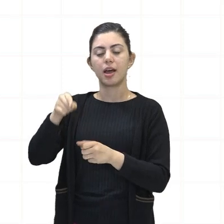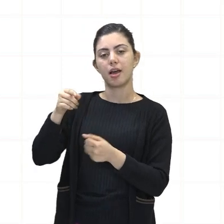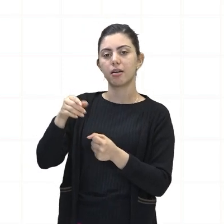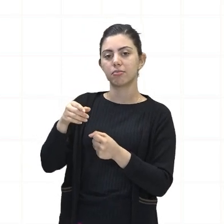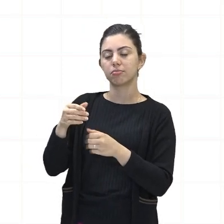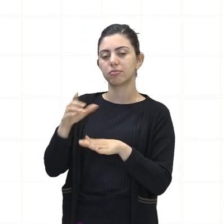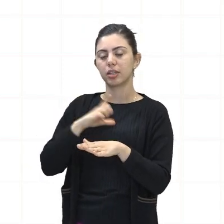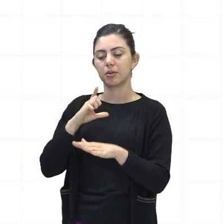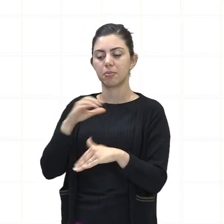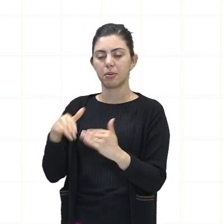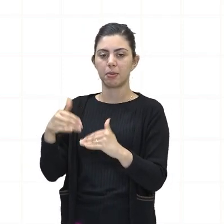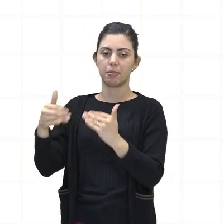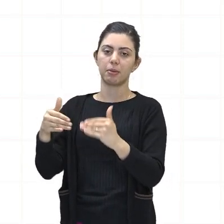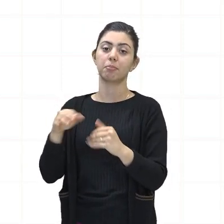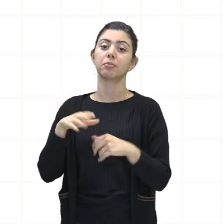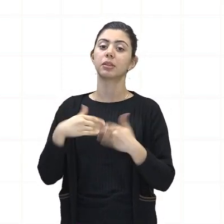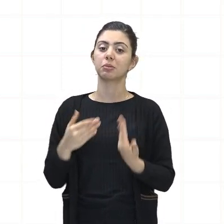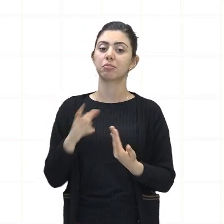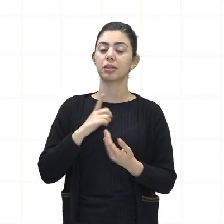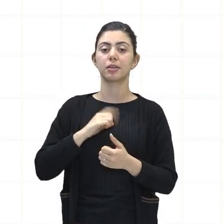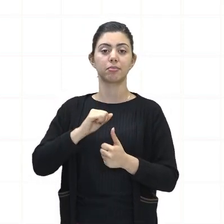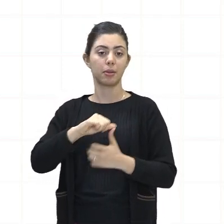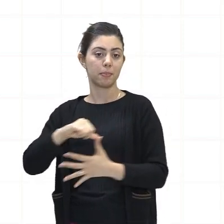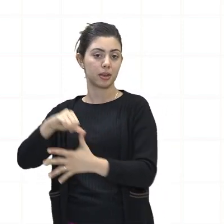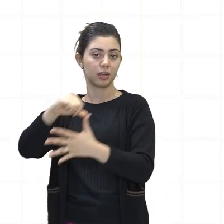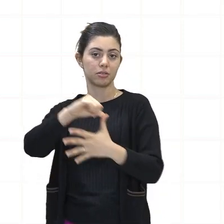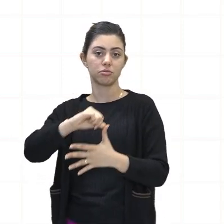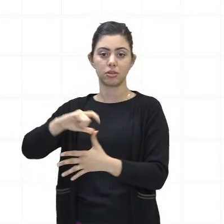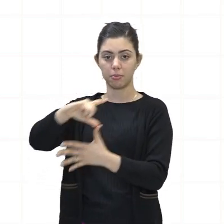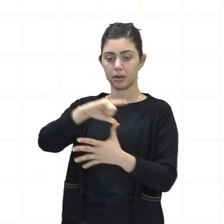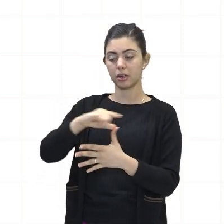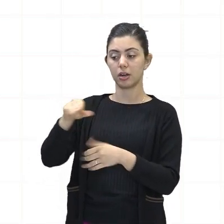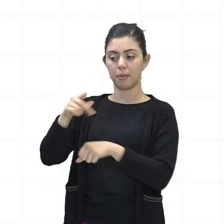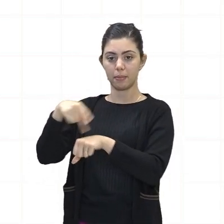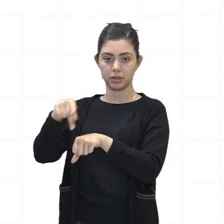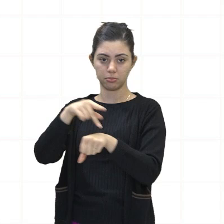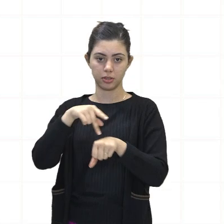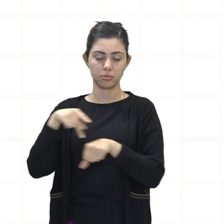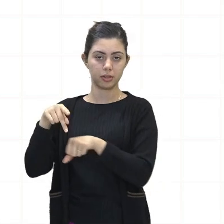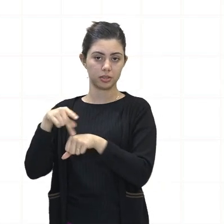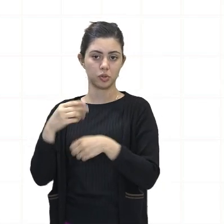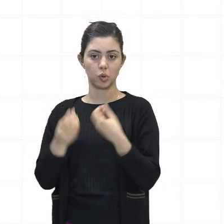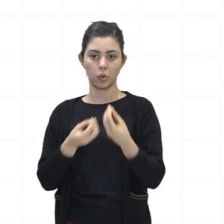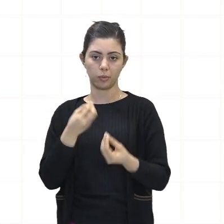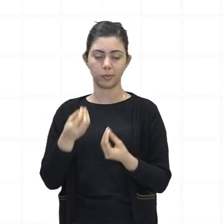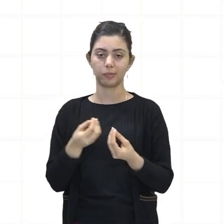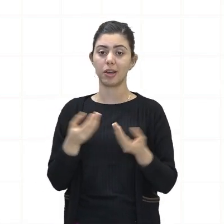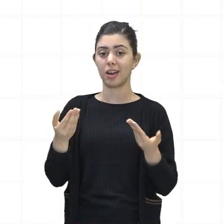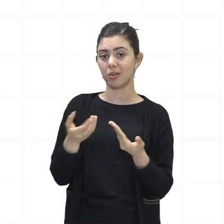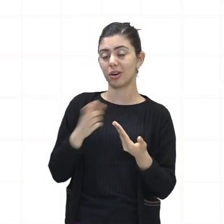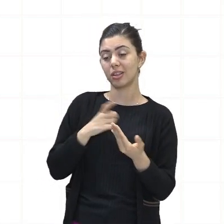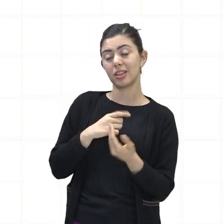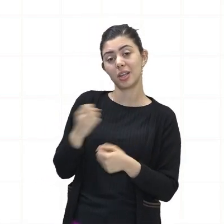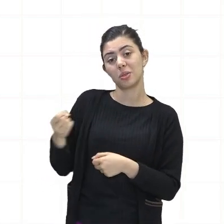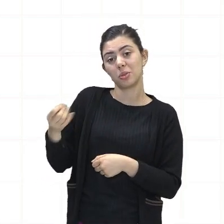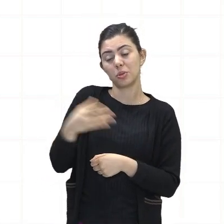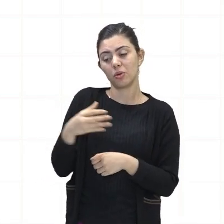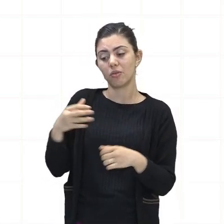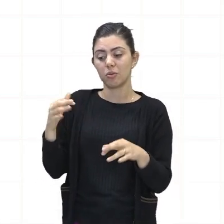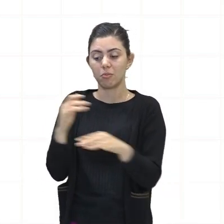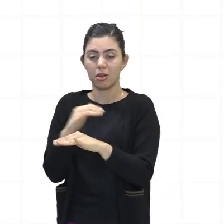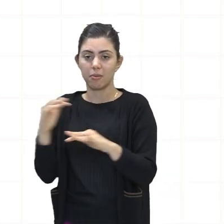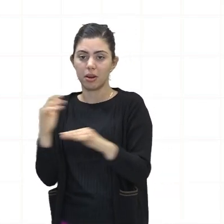cidades dos países da América do Sul, da América Latina de maneira geral, essa urbanização acabou acontecendo de maneira